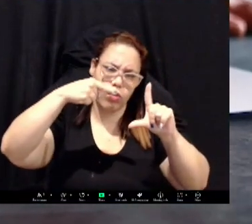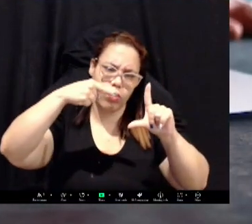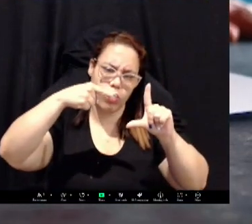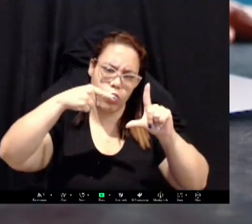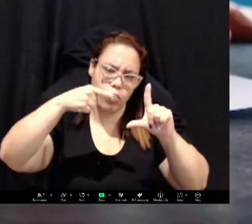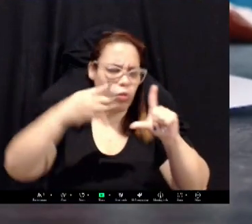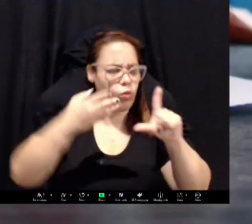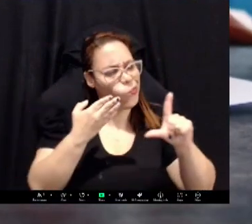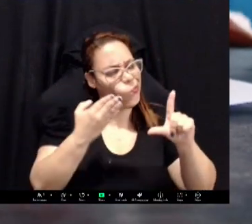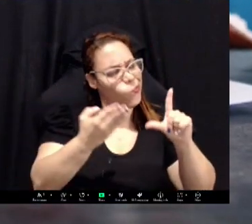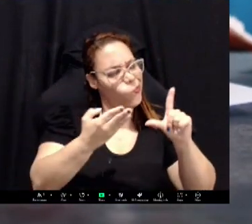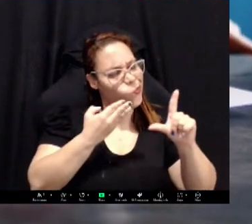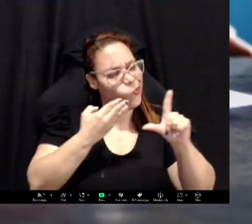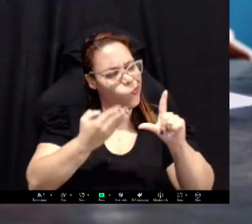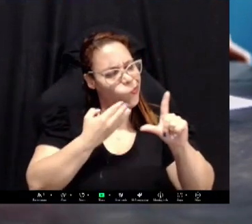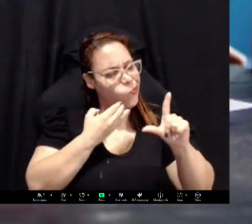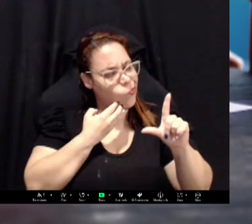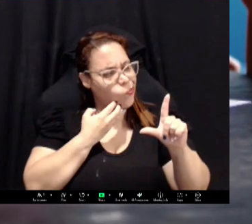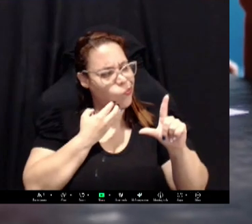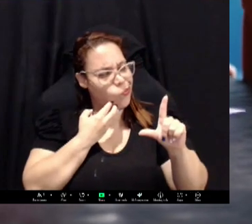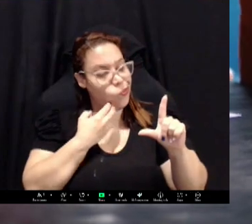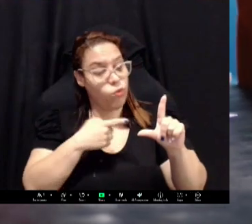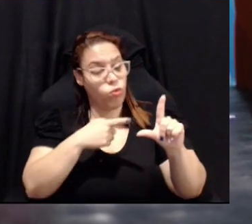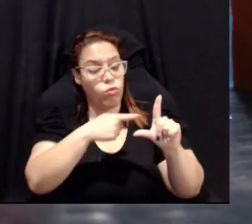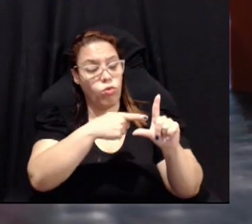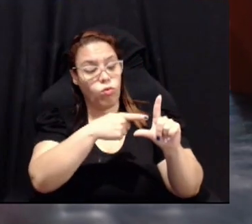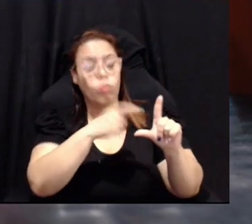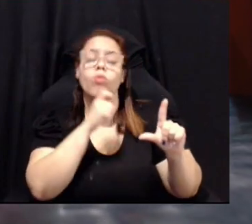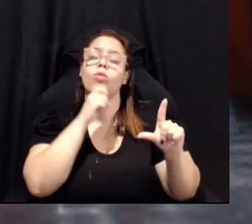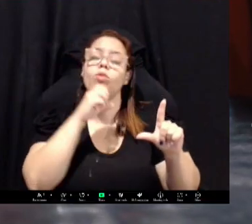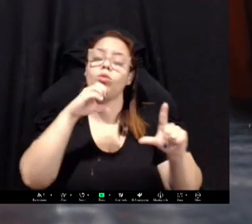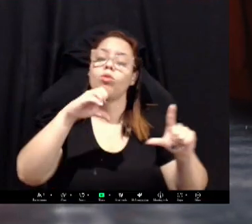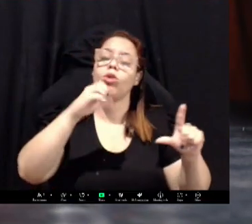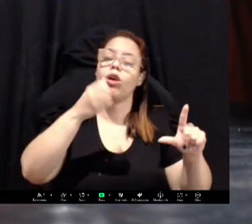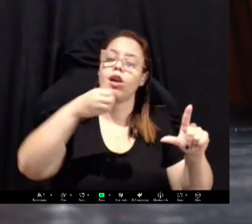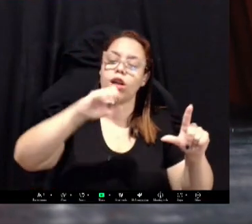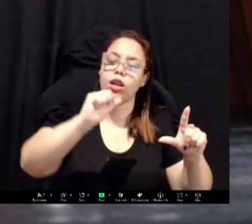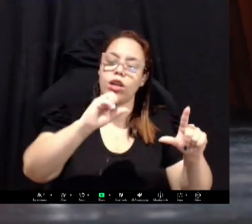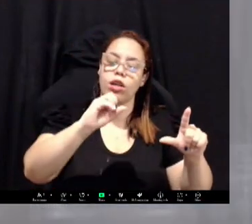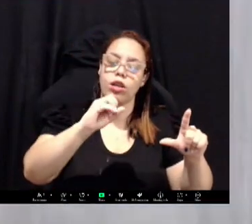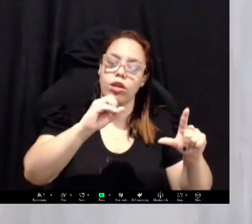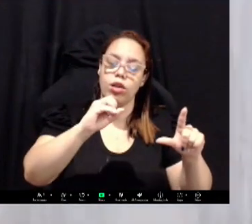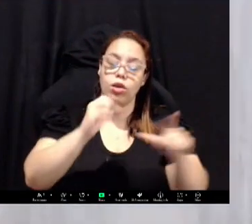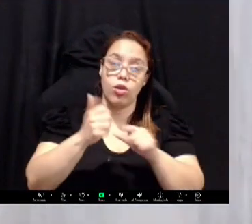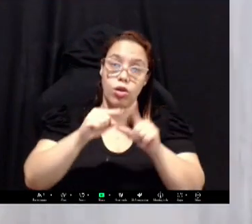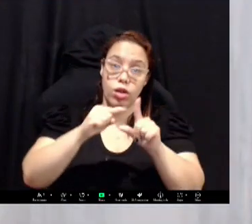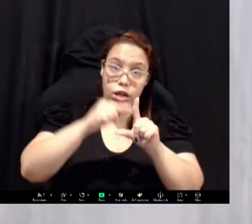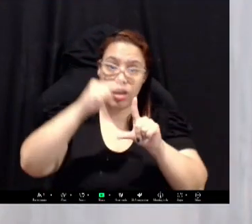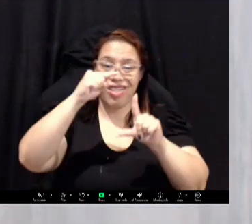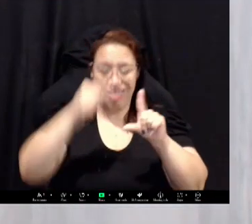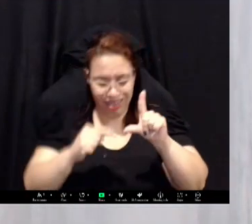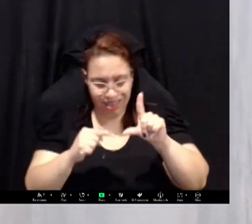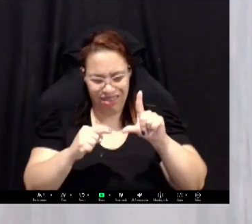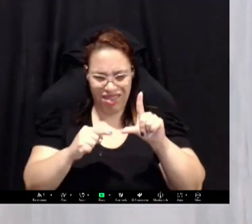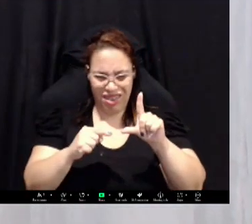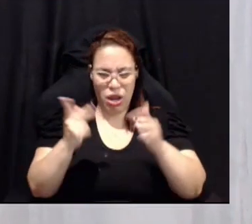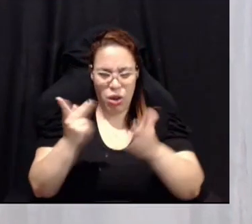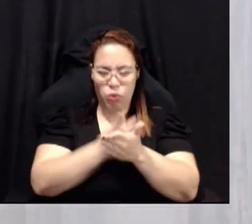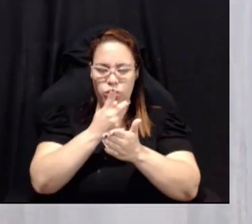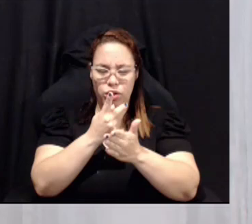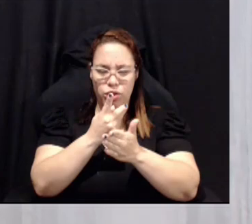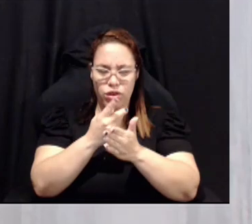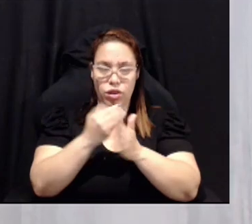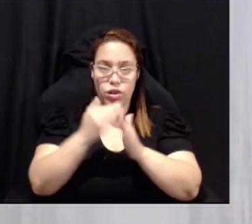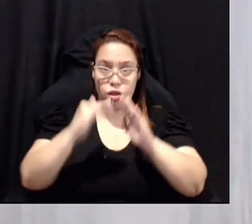né? Sempre essa ação aqui, ela tem esse padrão aqui. Então, quando ela faz essa curva aqui, eu entro. Quando ela desce, eu